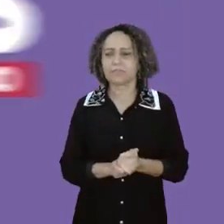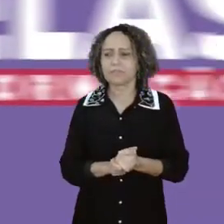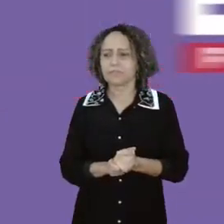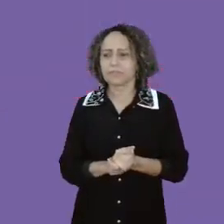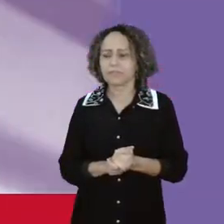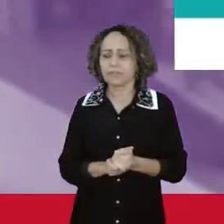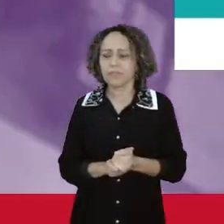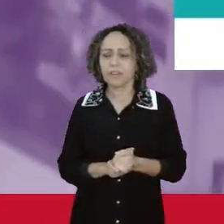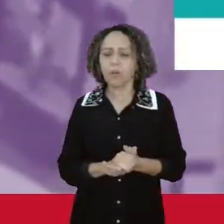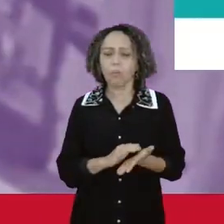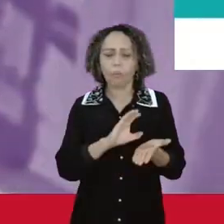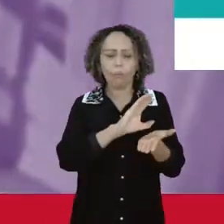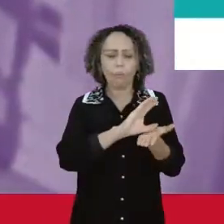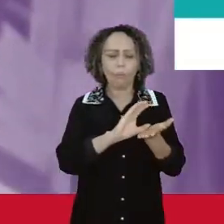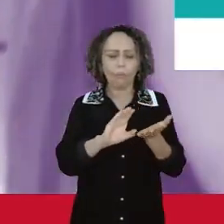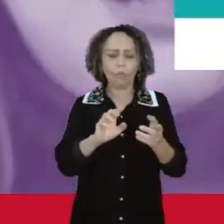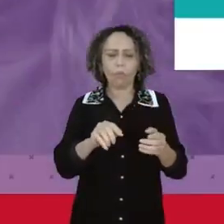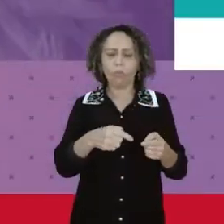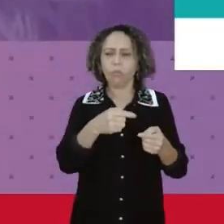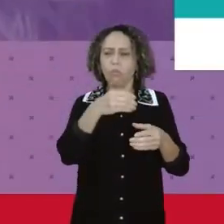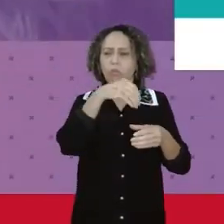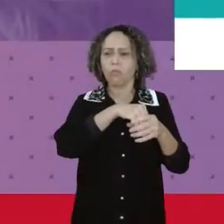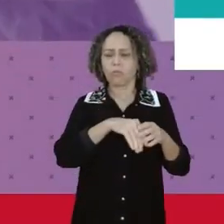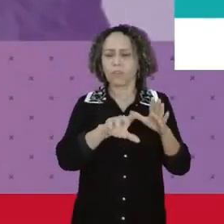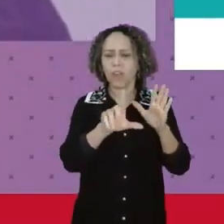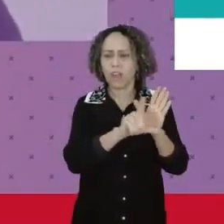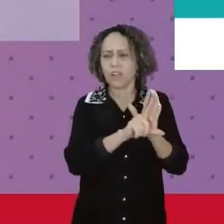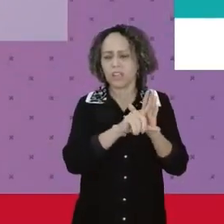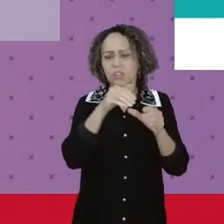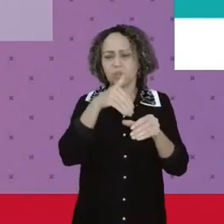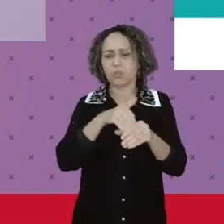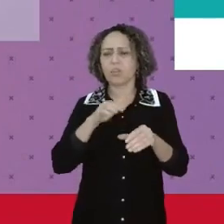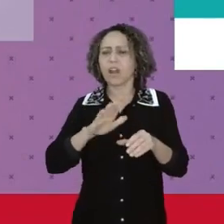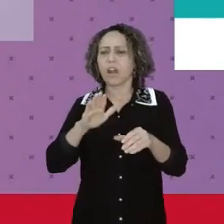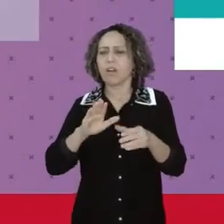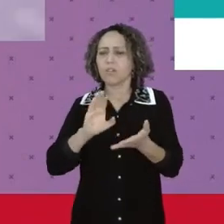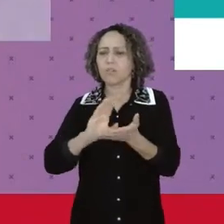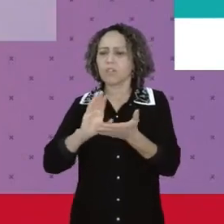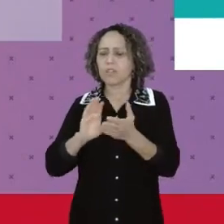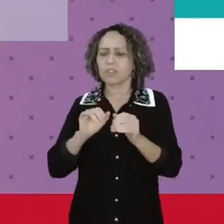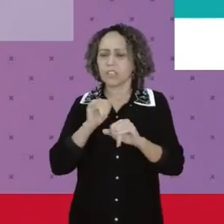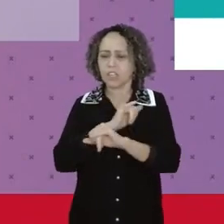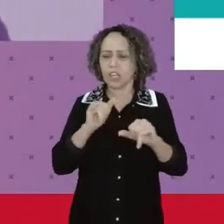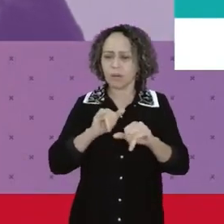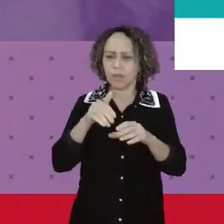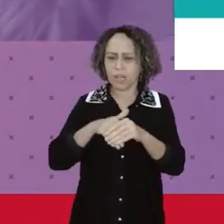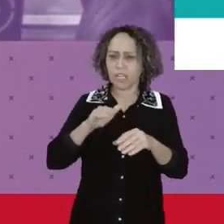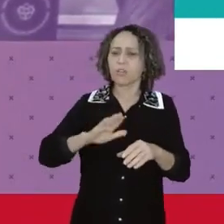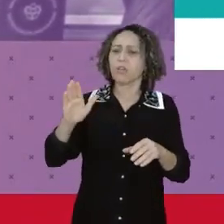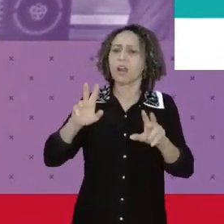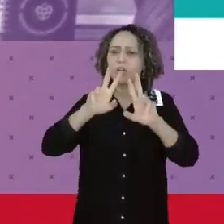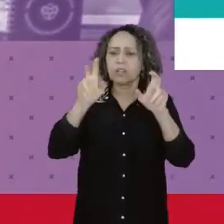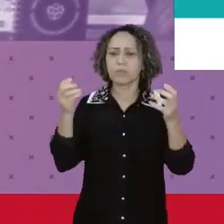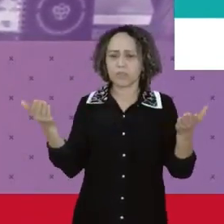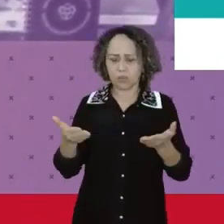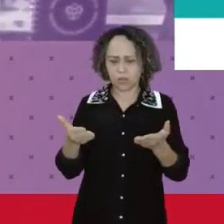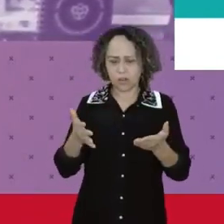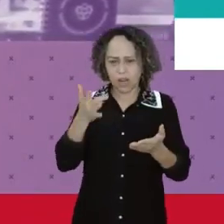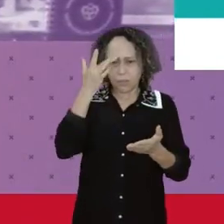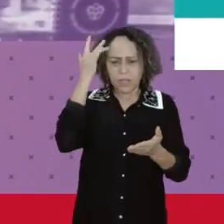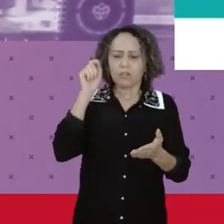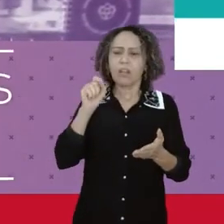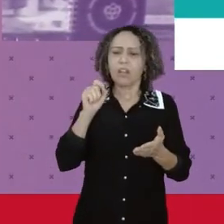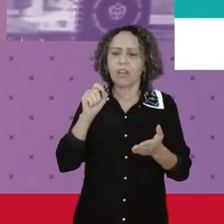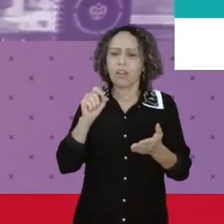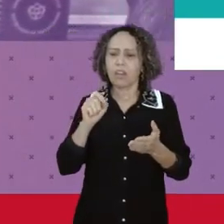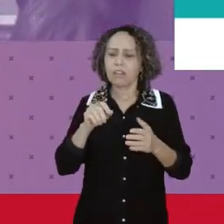Fundo eleitoral e financiamento de campanha foi o tema da aula de hoje. Amanhã continuaremos conversando sobre a